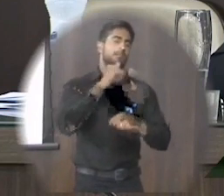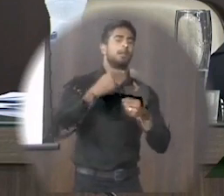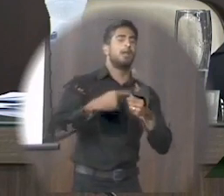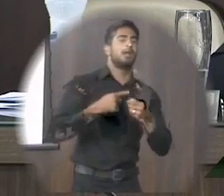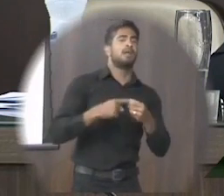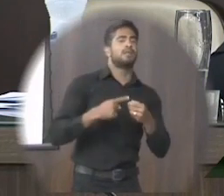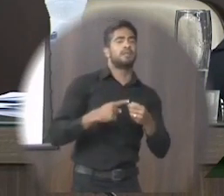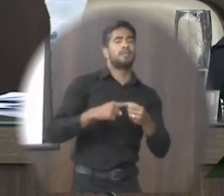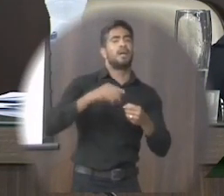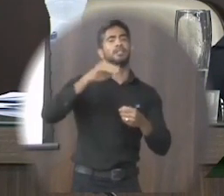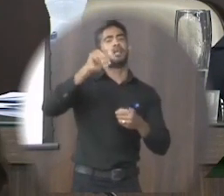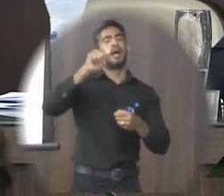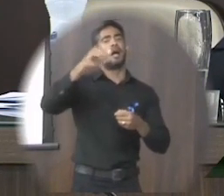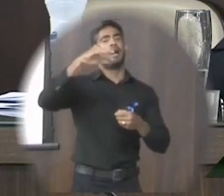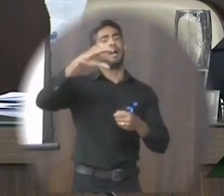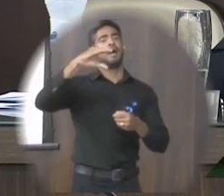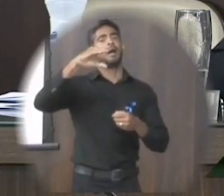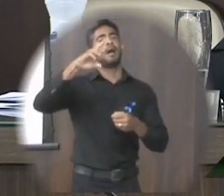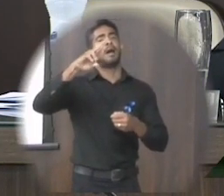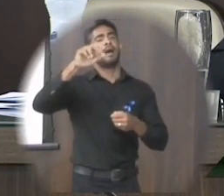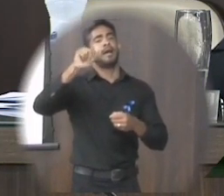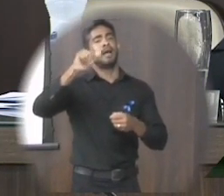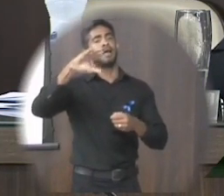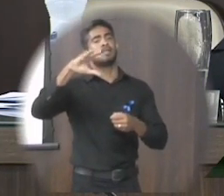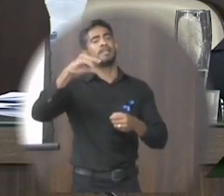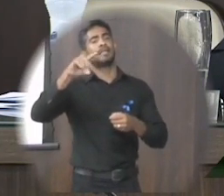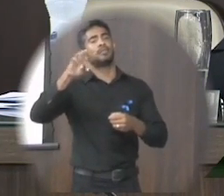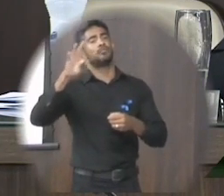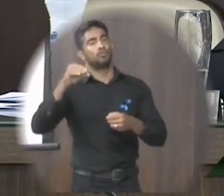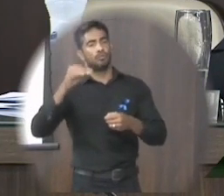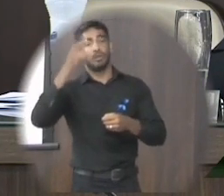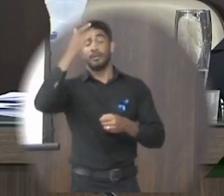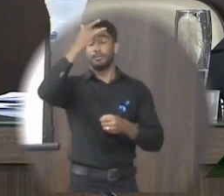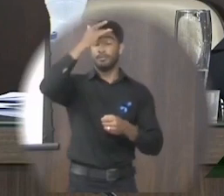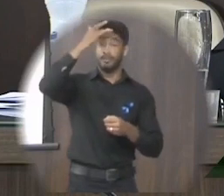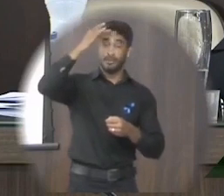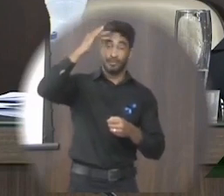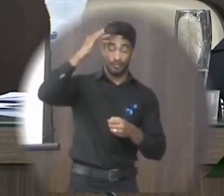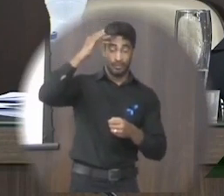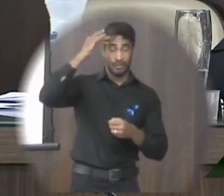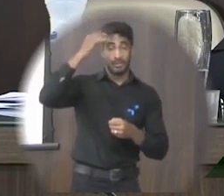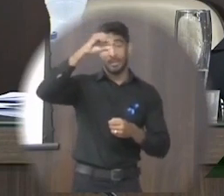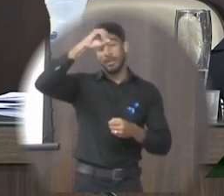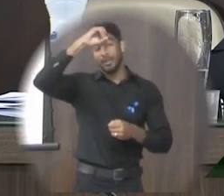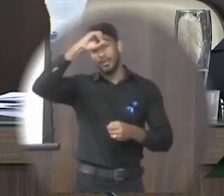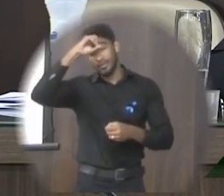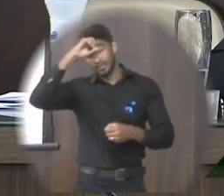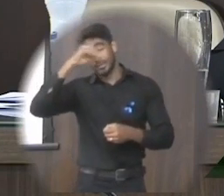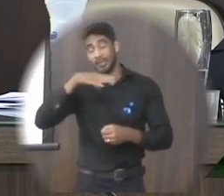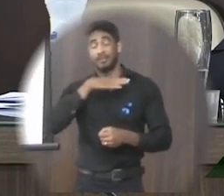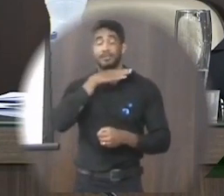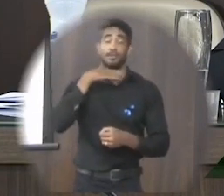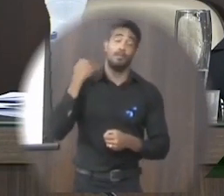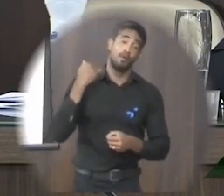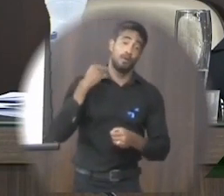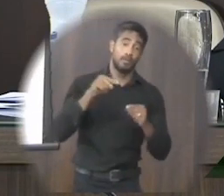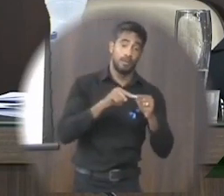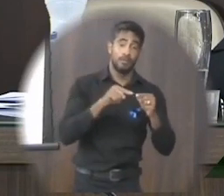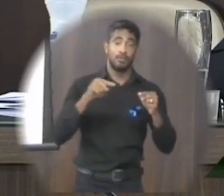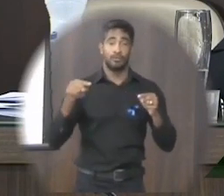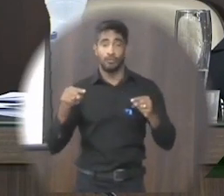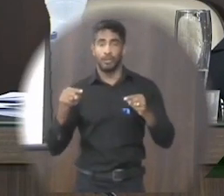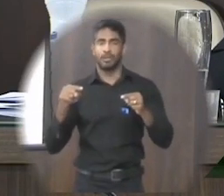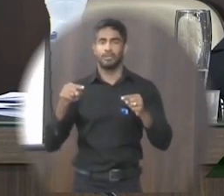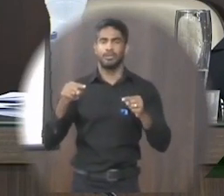agosto de 2021, quando pessoas inocentes se tornaram escudos humanos, além de pessoas inocentes terem sido mortas durante a ação